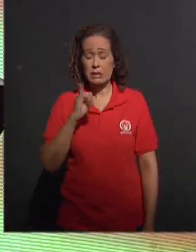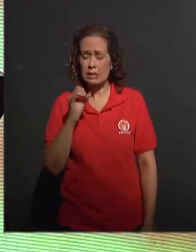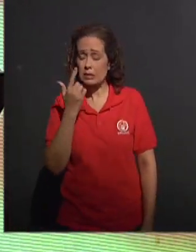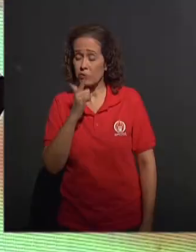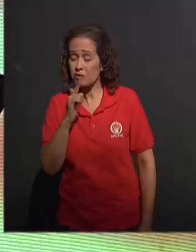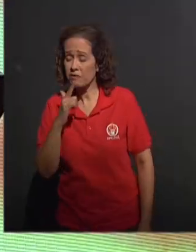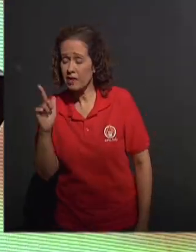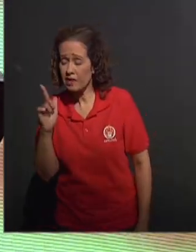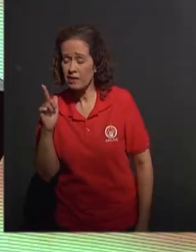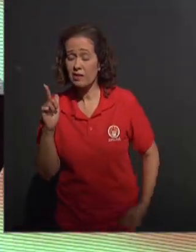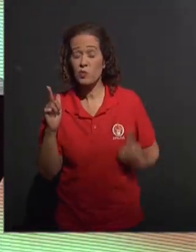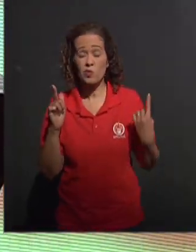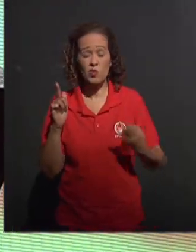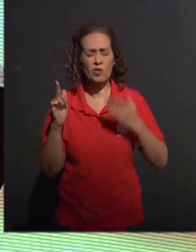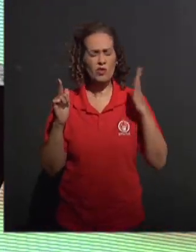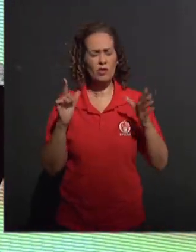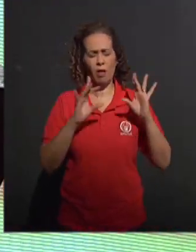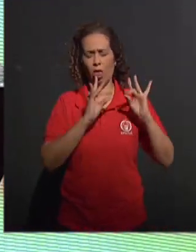Senhor.